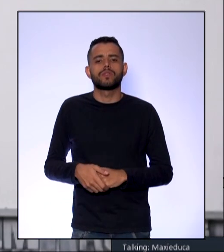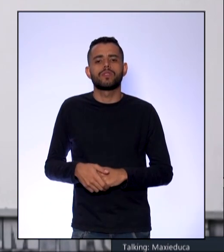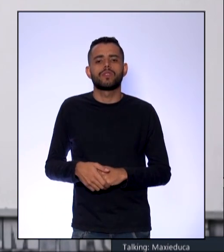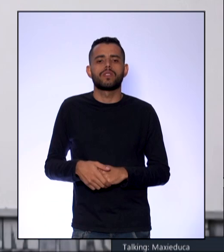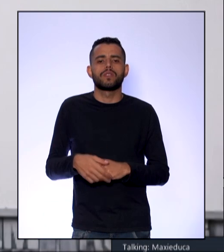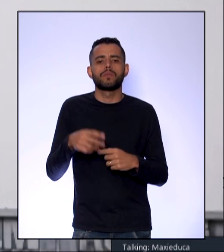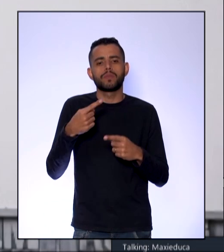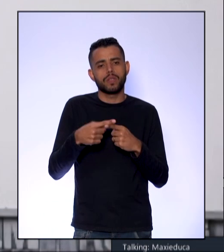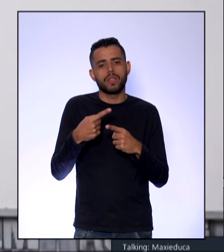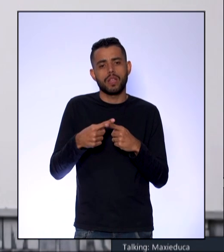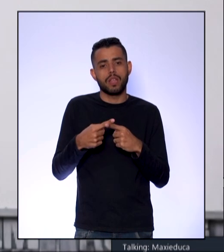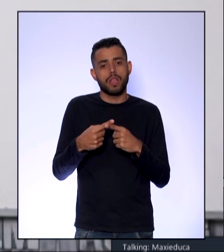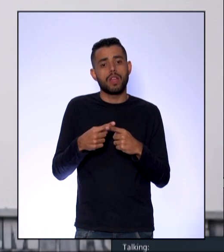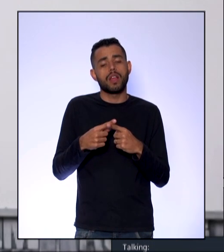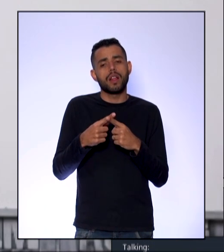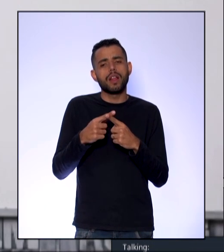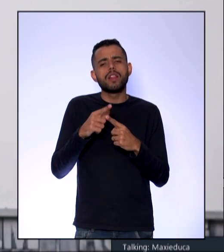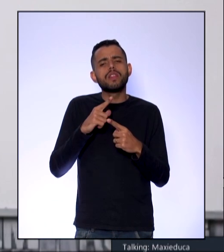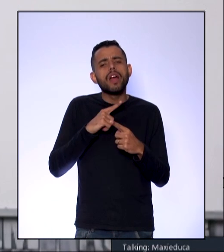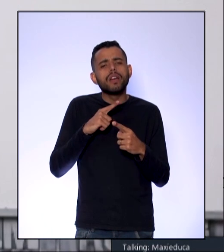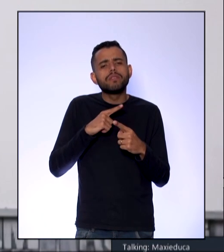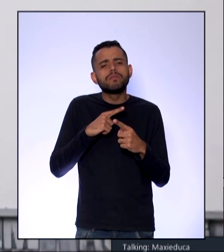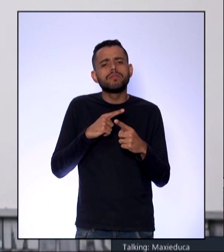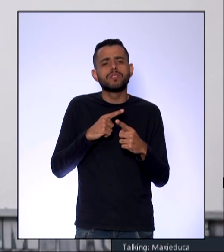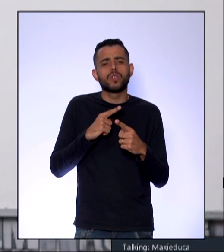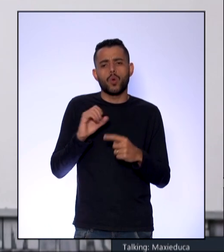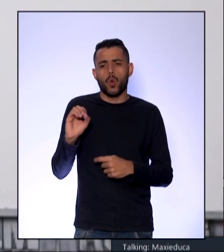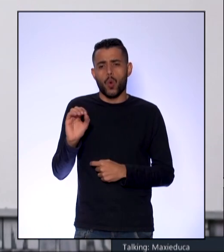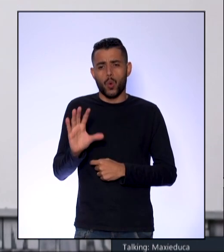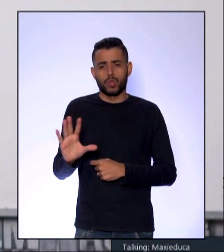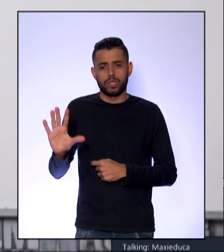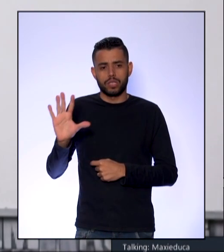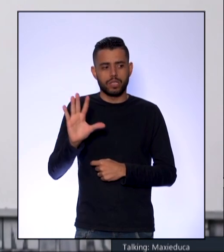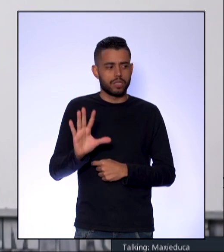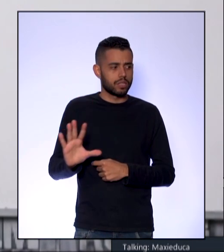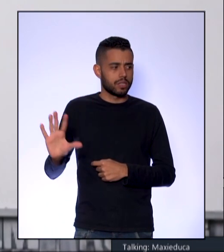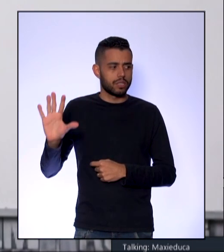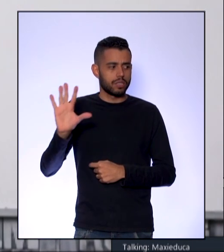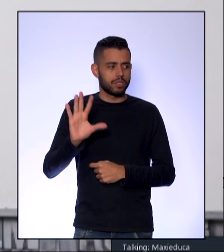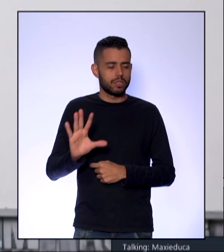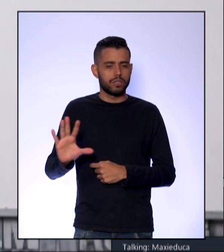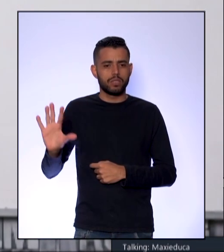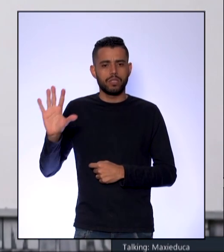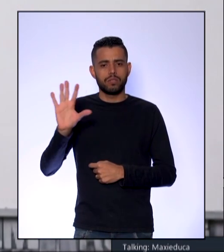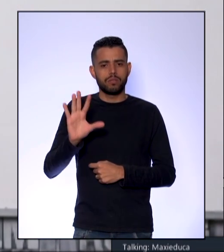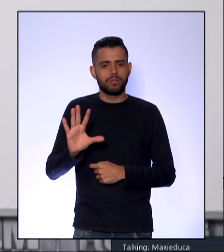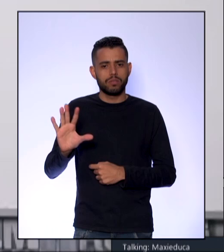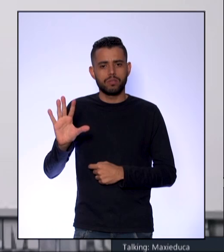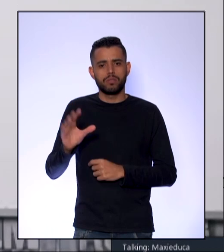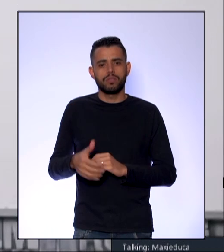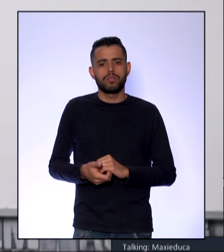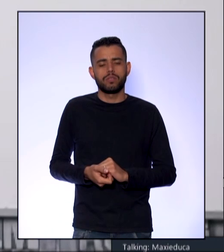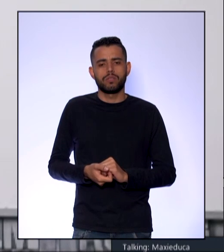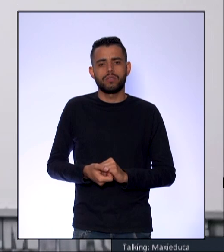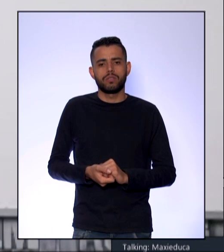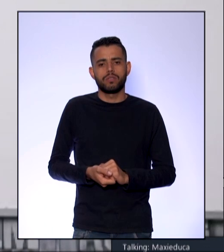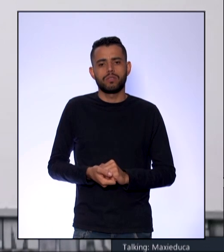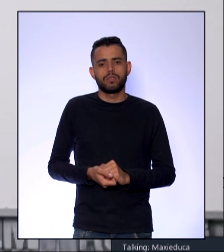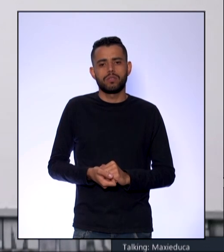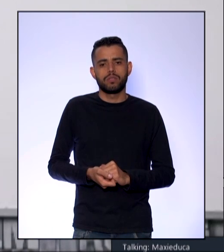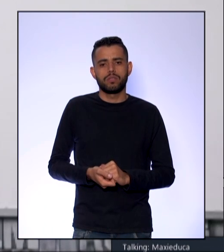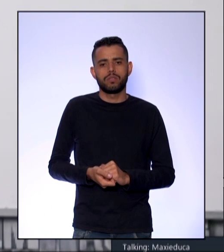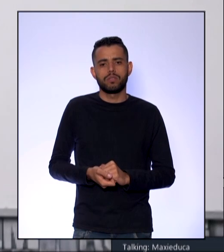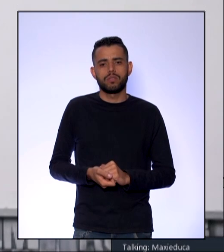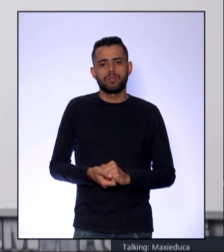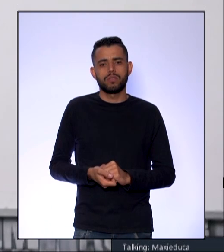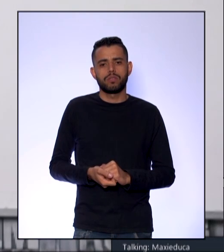proximidade entre a Oceania e este litoral